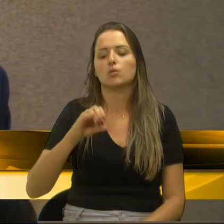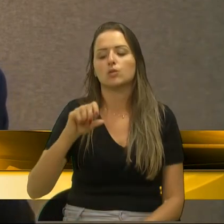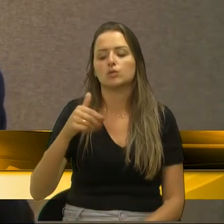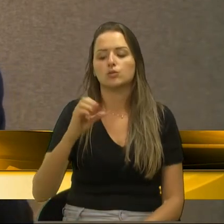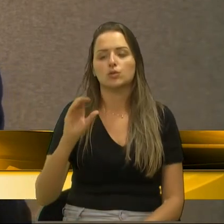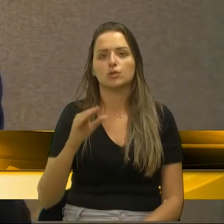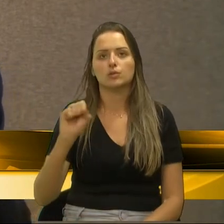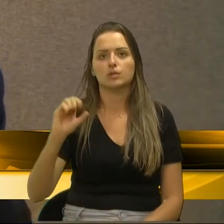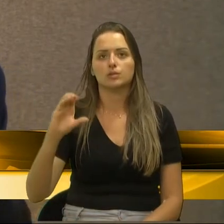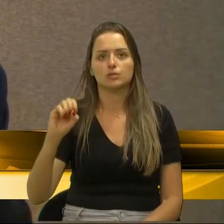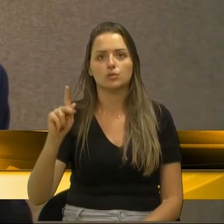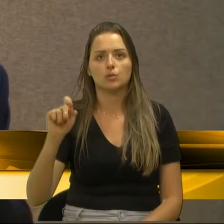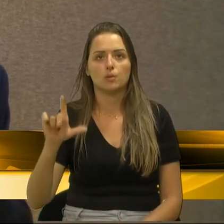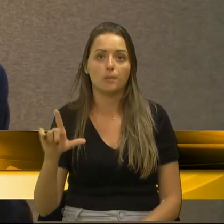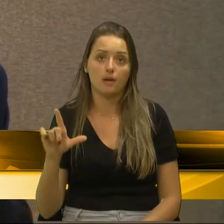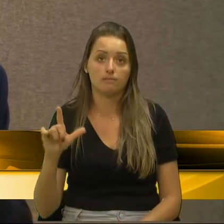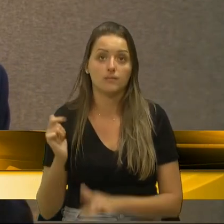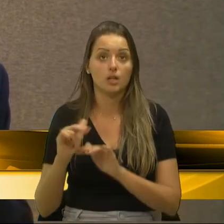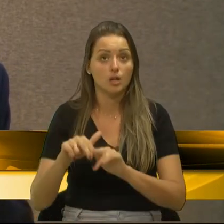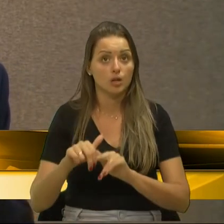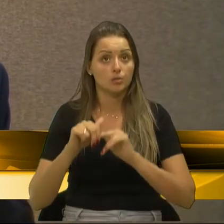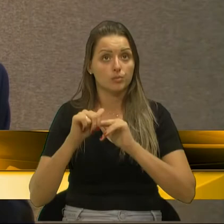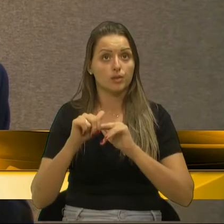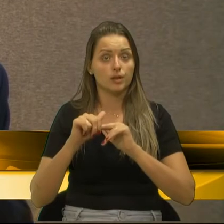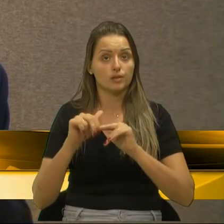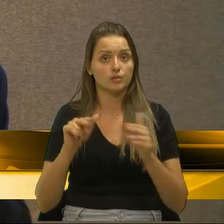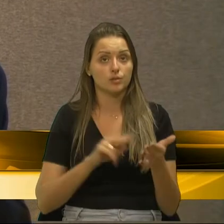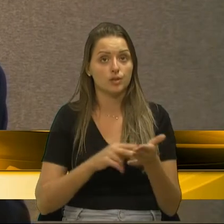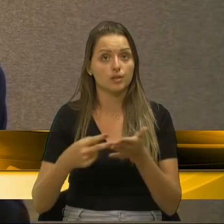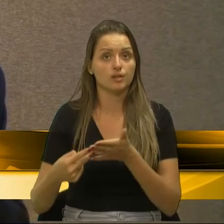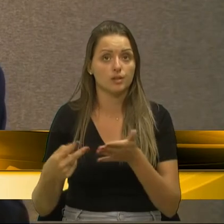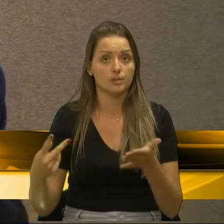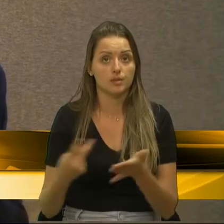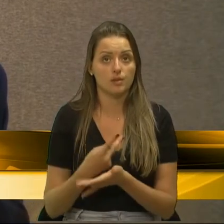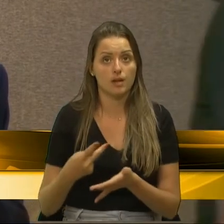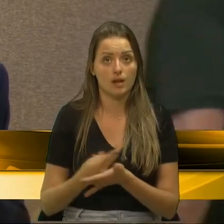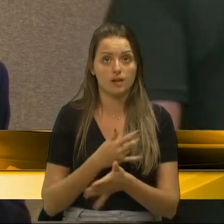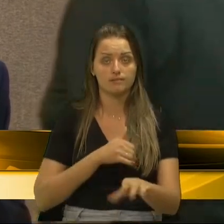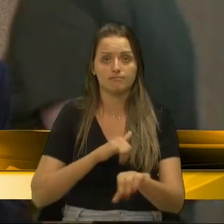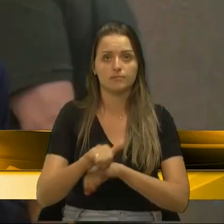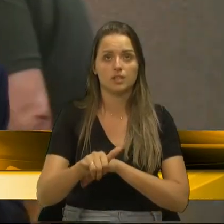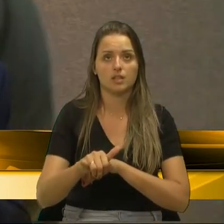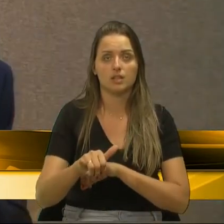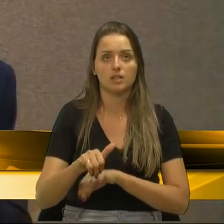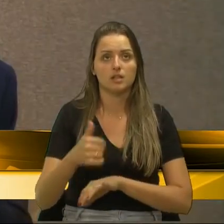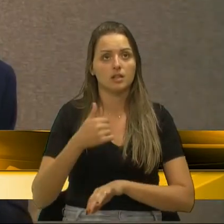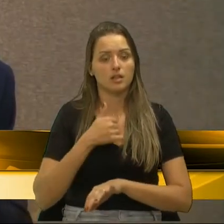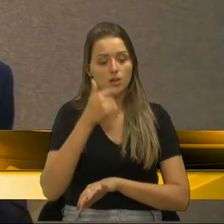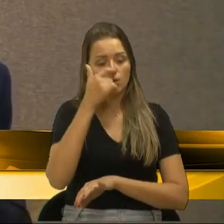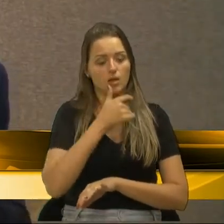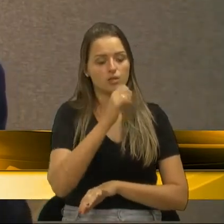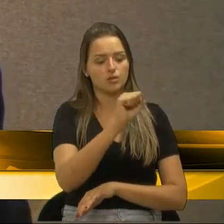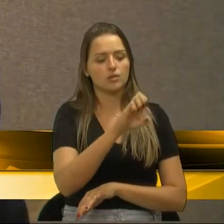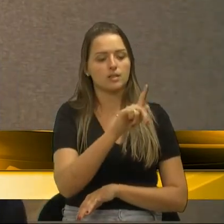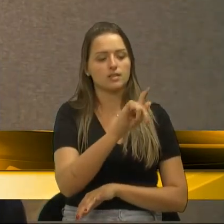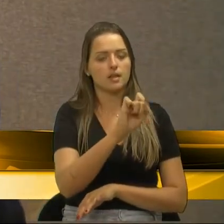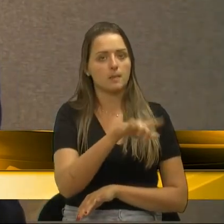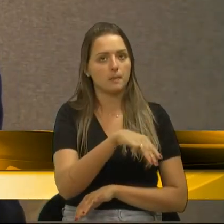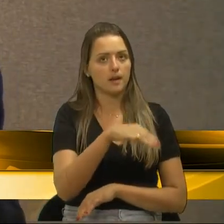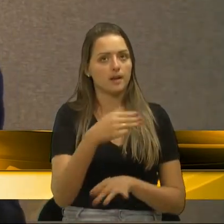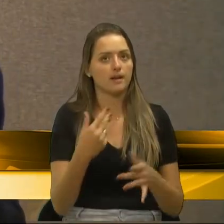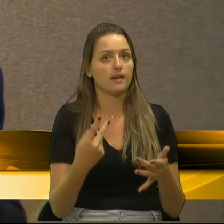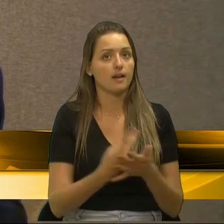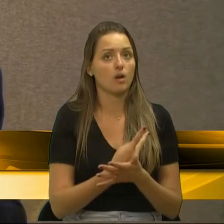acabou por um lapso de interpretação equivocado, no meu entender, pela CEPLAN, da mesma maneira